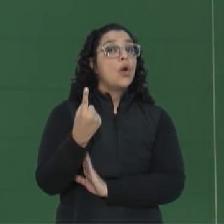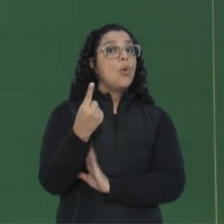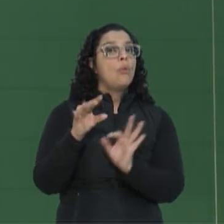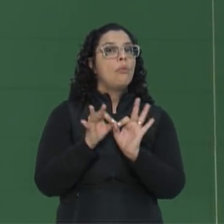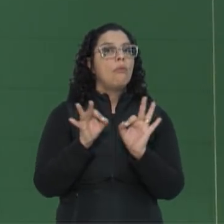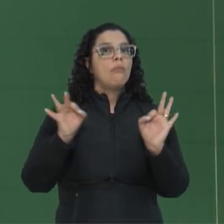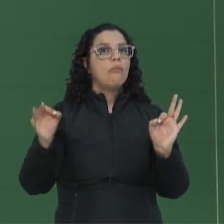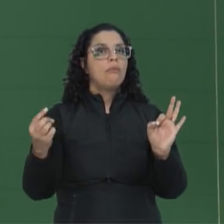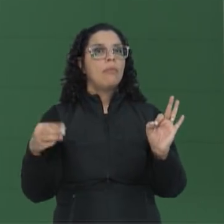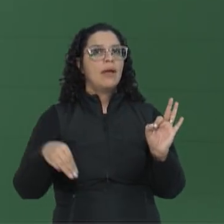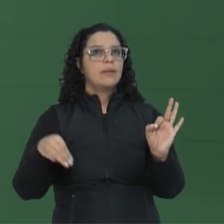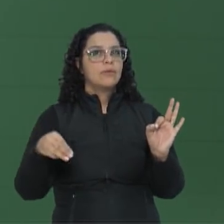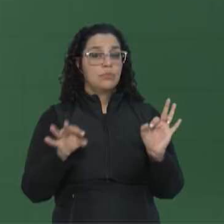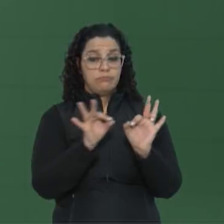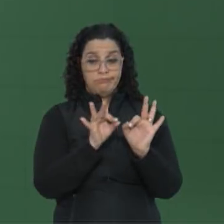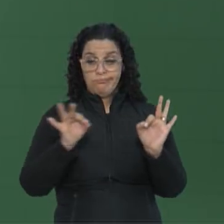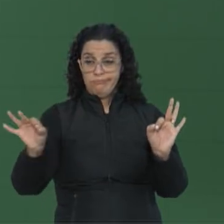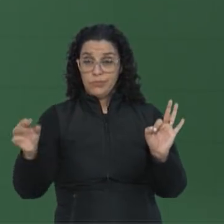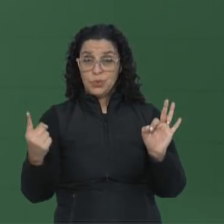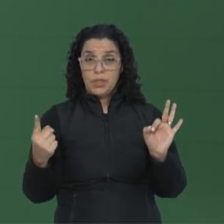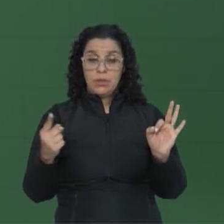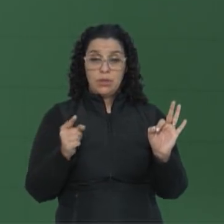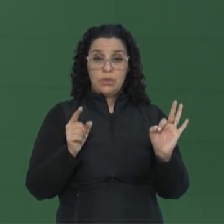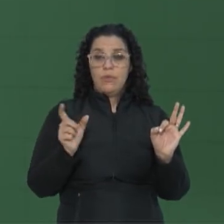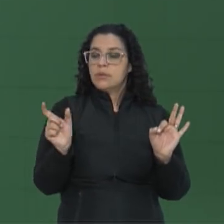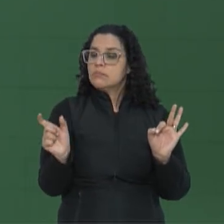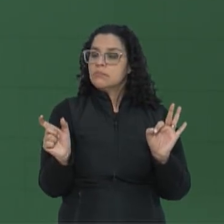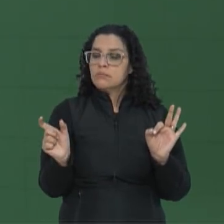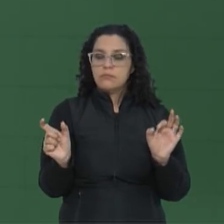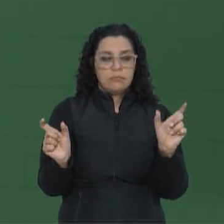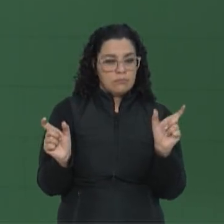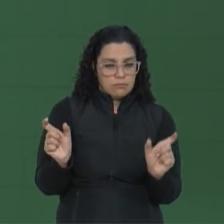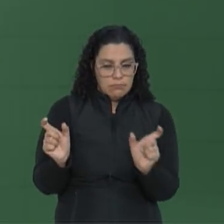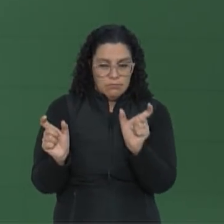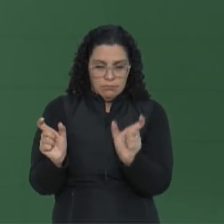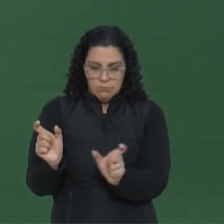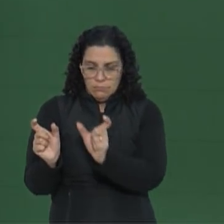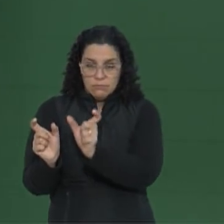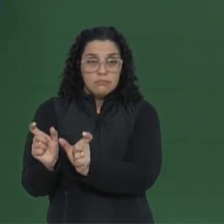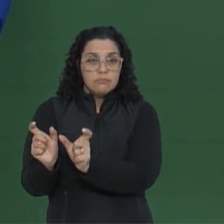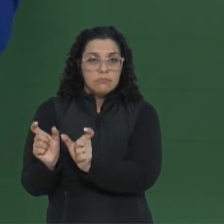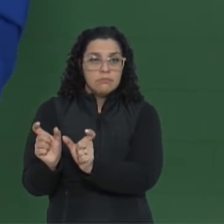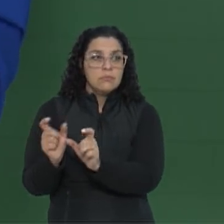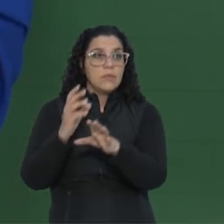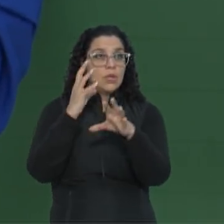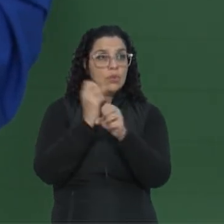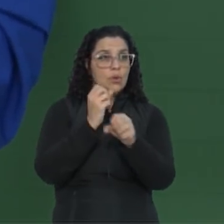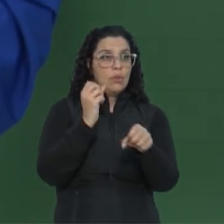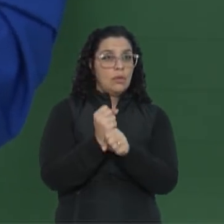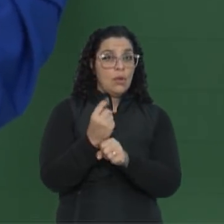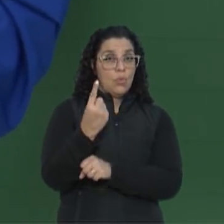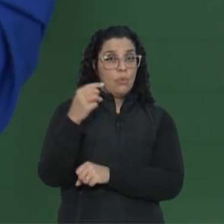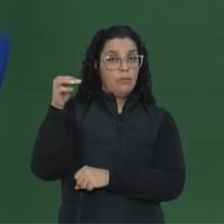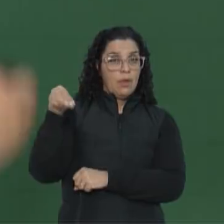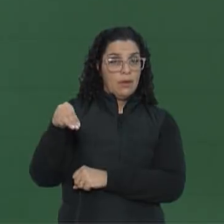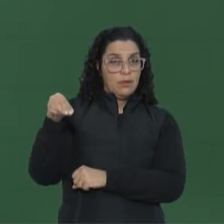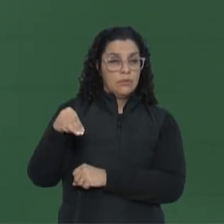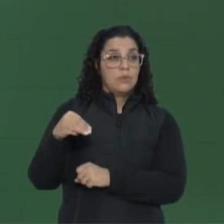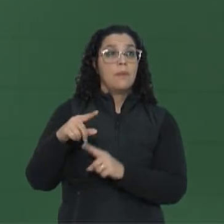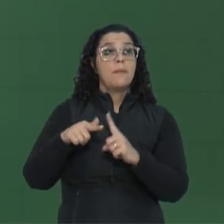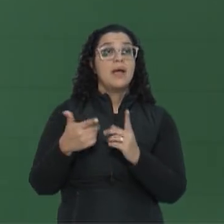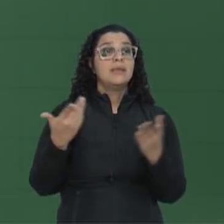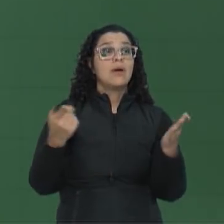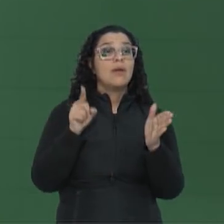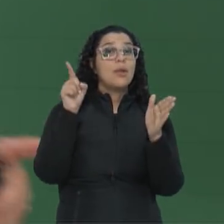metro, não é? Porque não é 1/4 do metro, 1/4 do metro, 1/4 do metro. Vale 1 metro. Mas